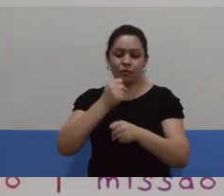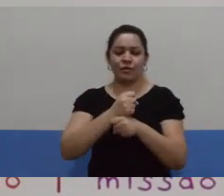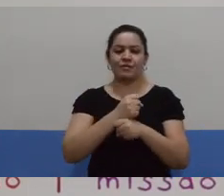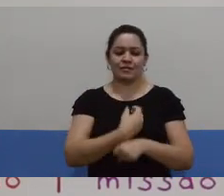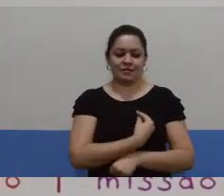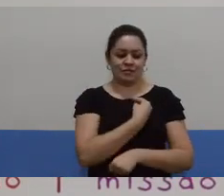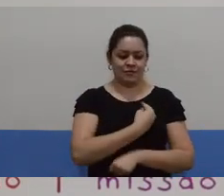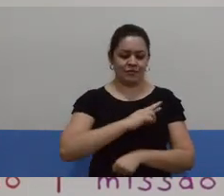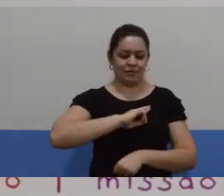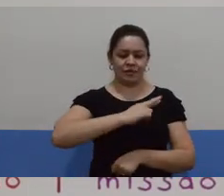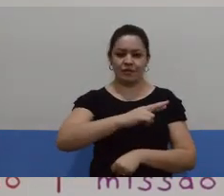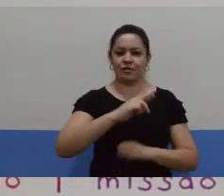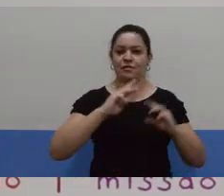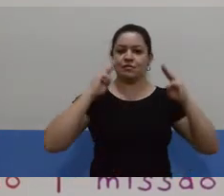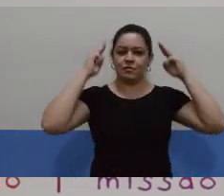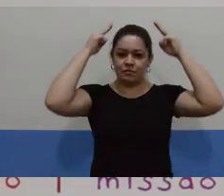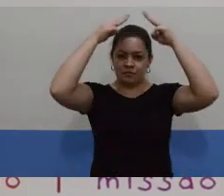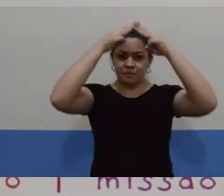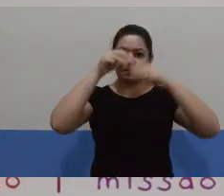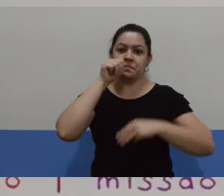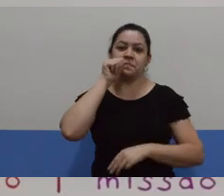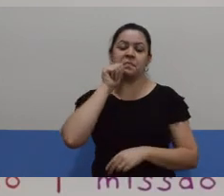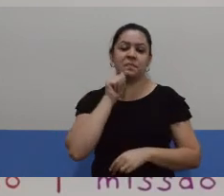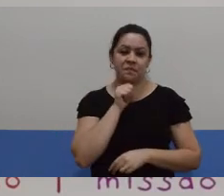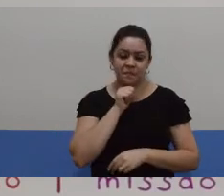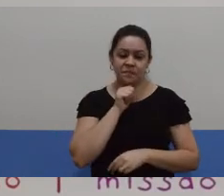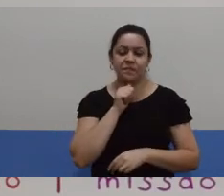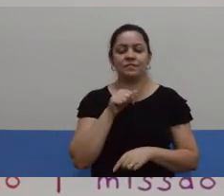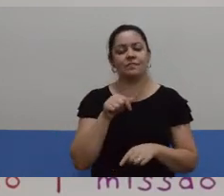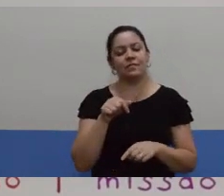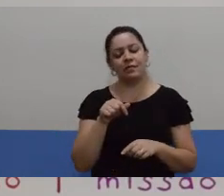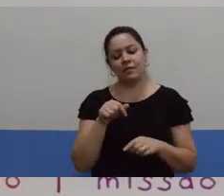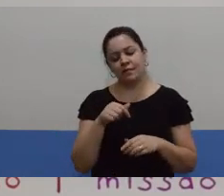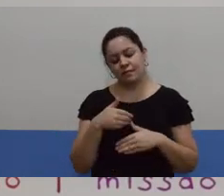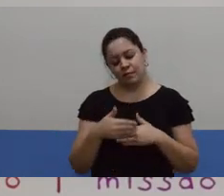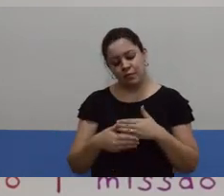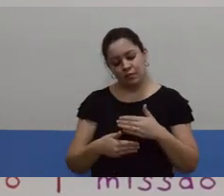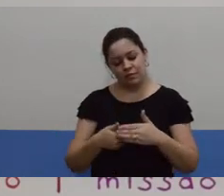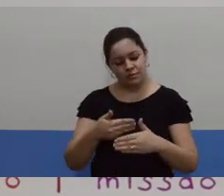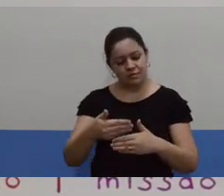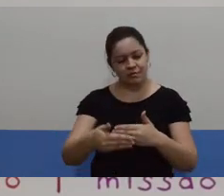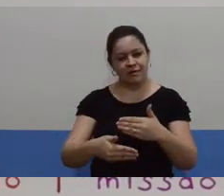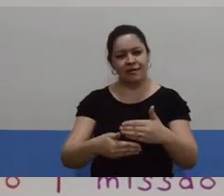Dom Hamilton, por todo esse processo sinodal